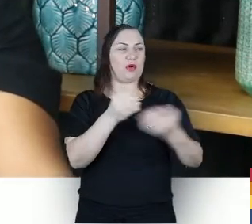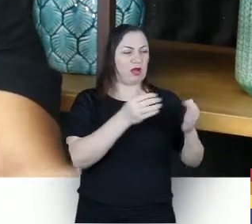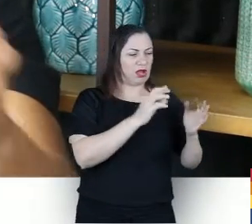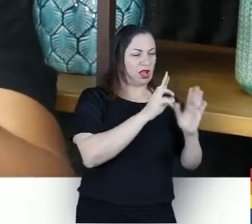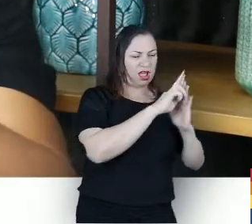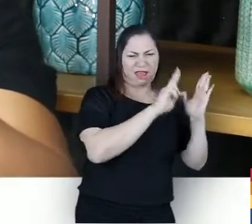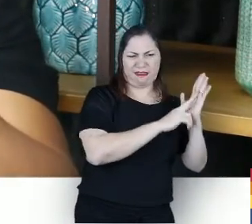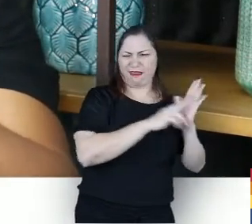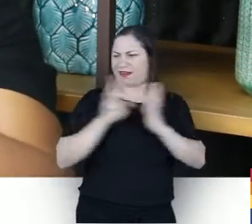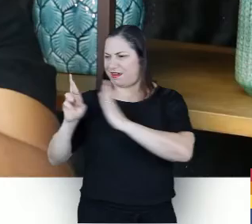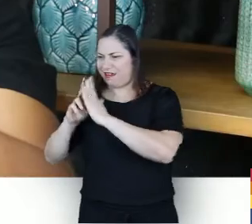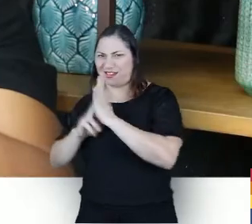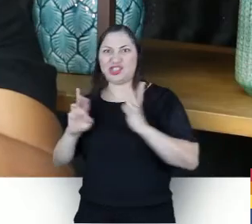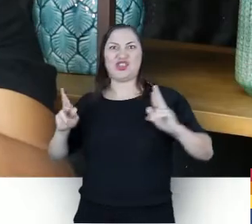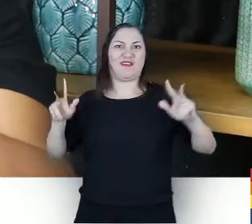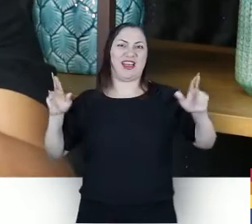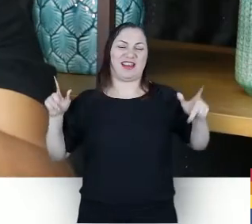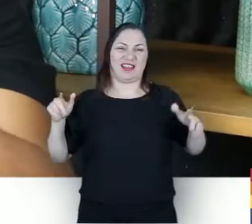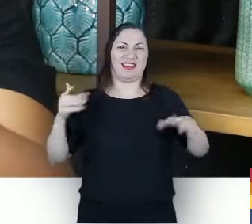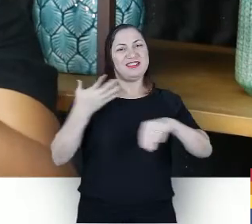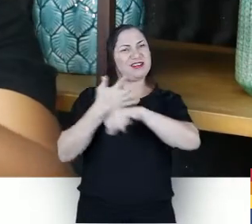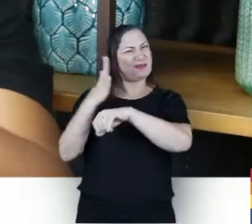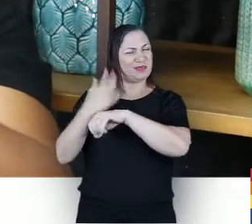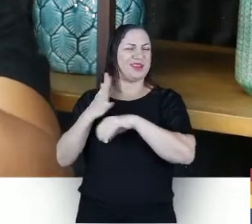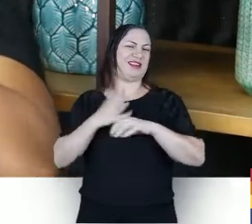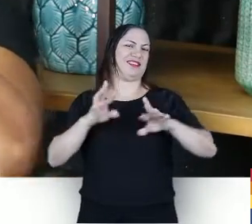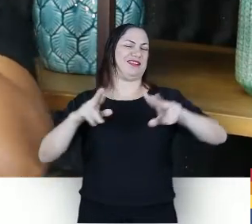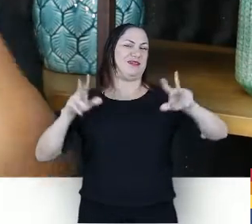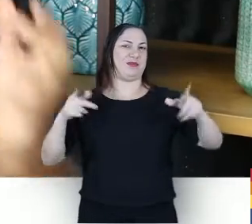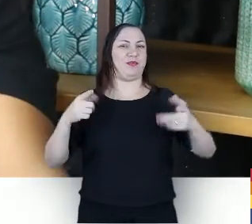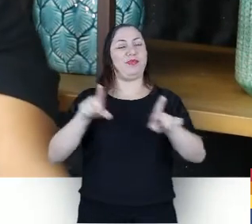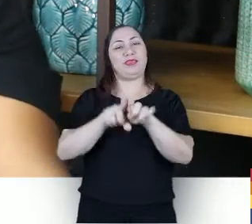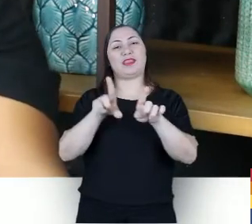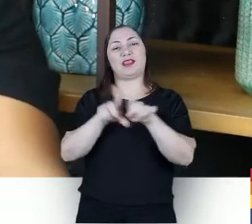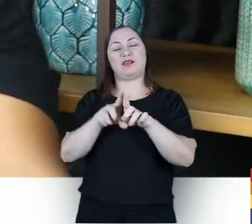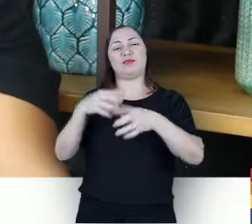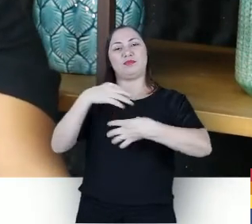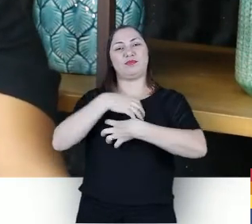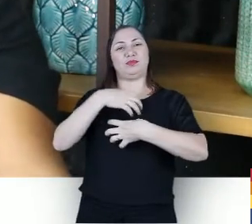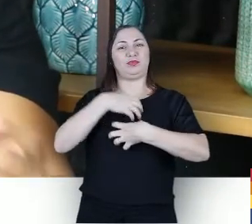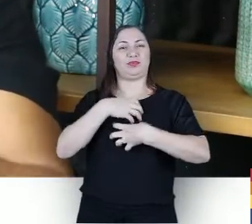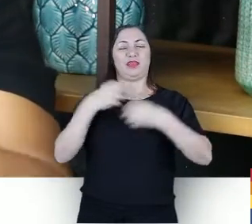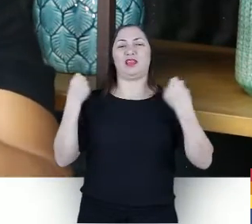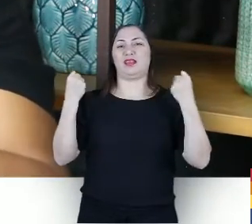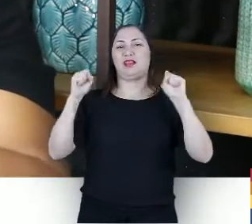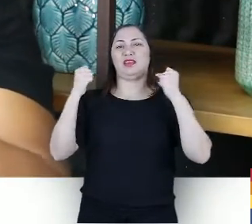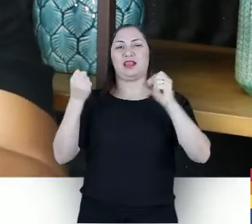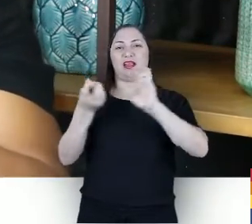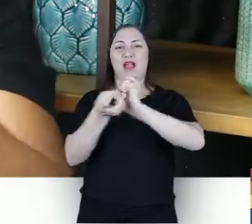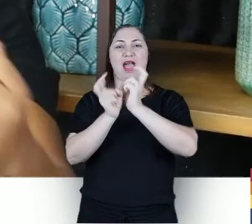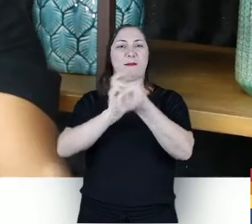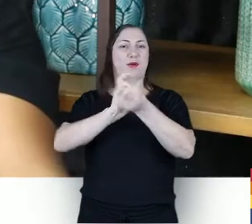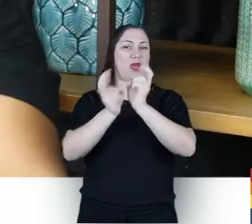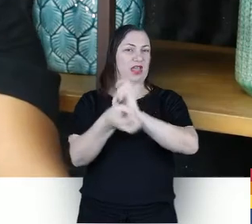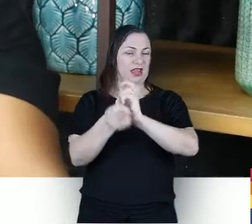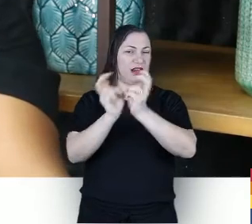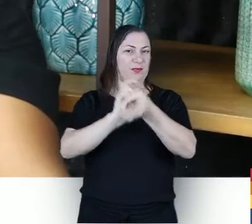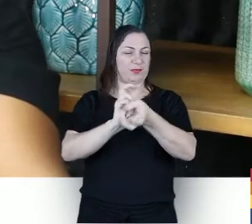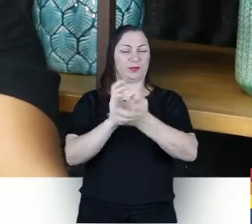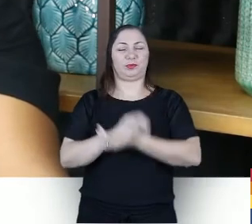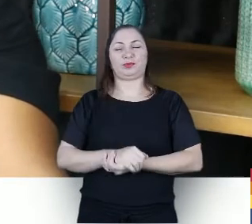você joga Uno com seus amigos numa casa e outra família já tem regras diferentes, né? Então você vê que essas práticas vão sendo